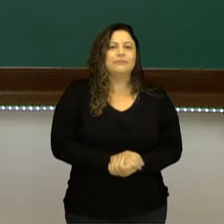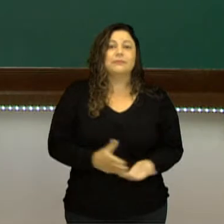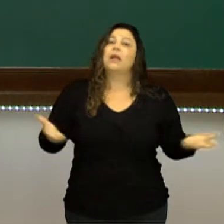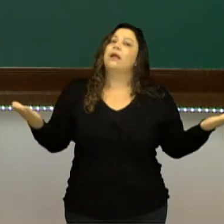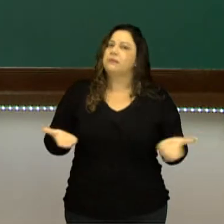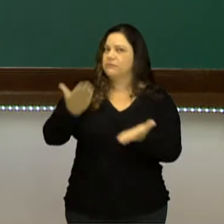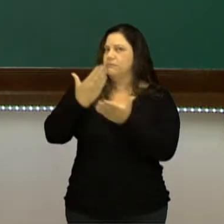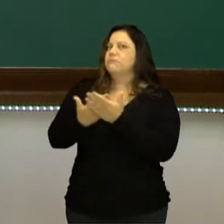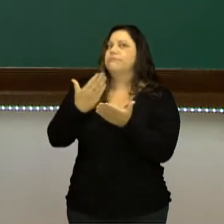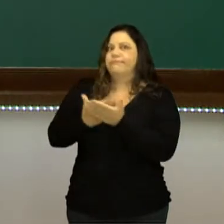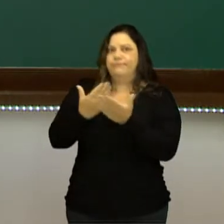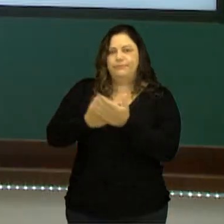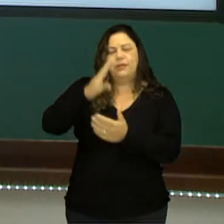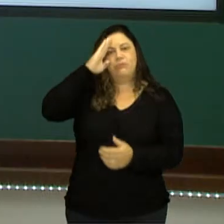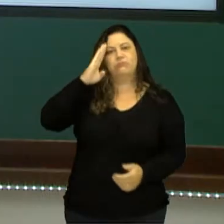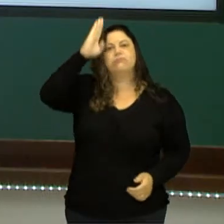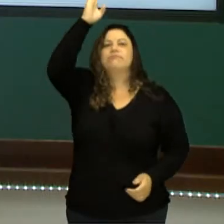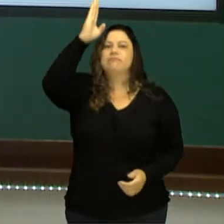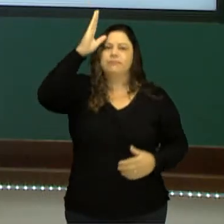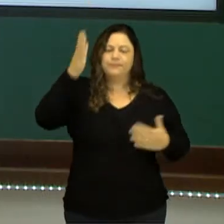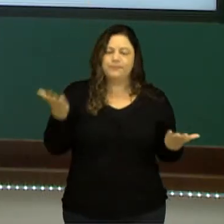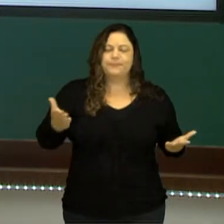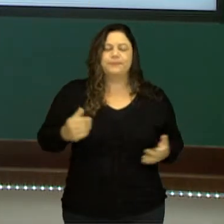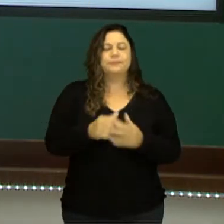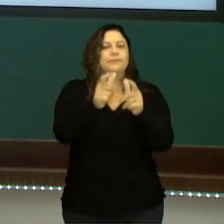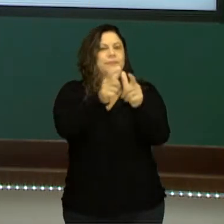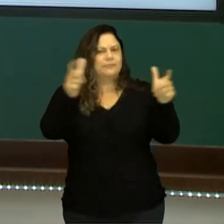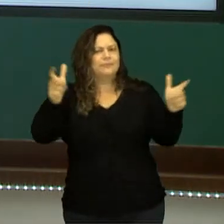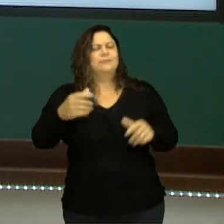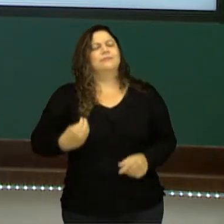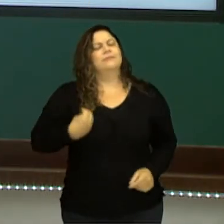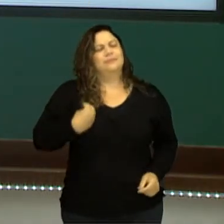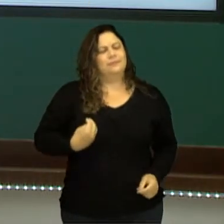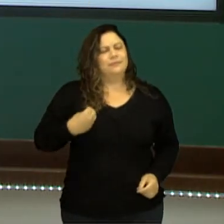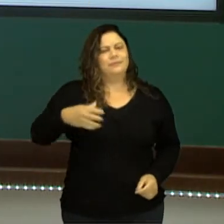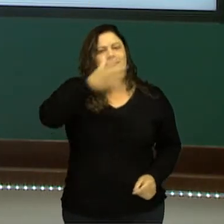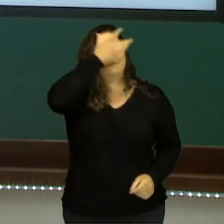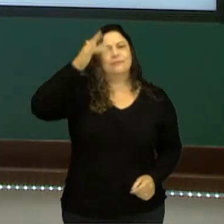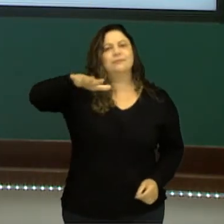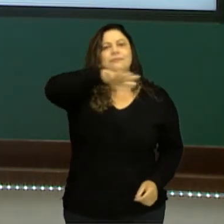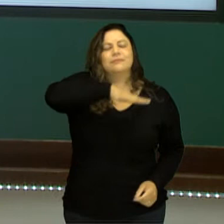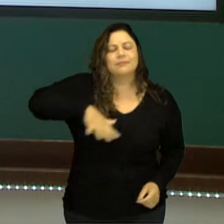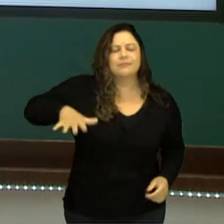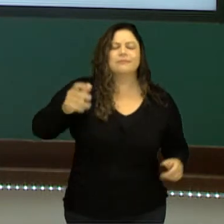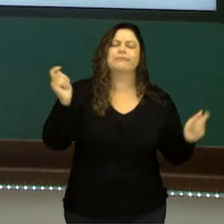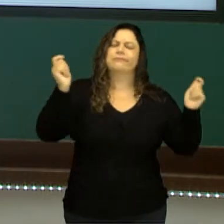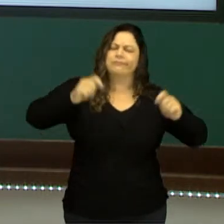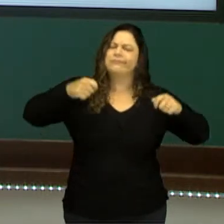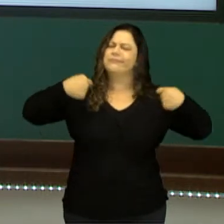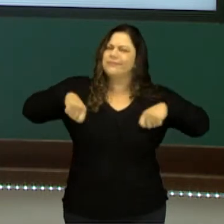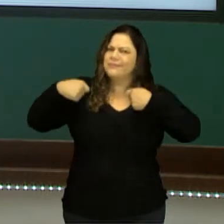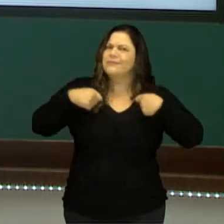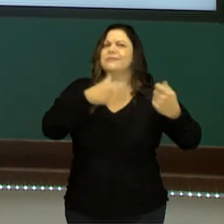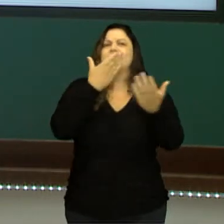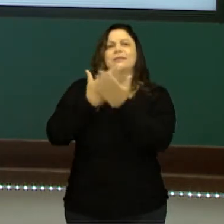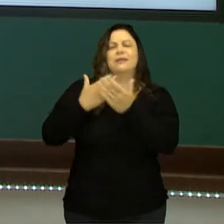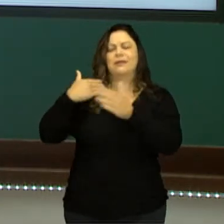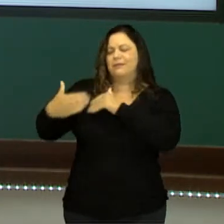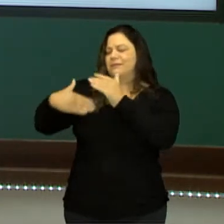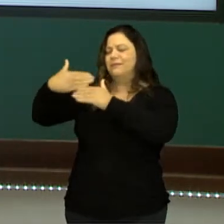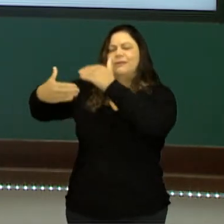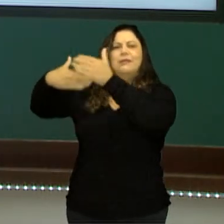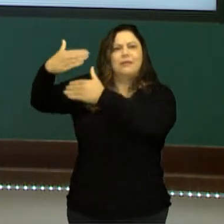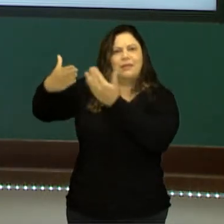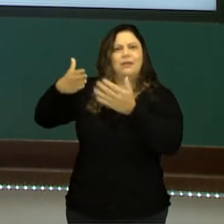estudar é parte, né, fundamental na maioria, na vida da maioria das pessoas, né? A gente precisa estudar, precisa desenvolver,